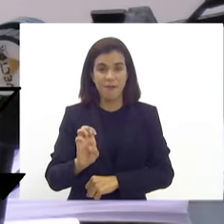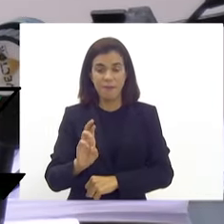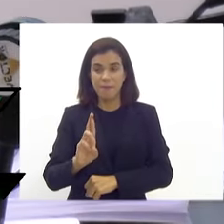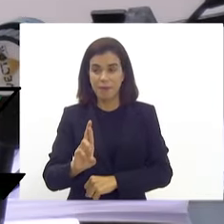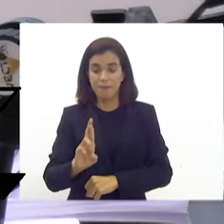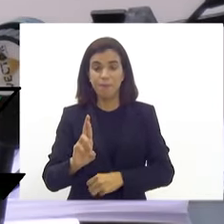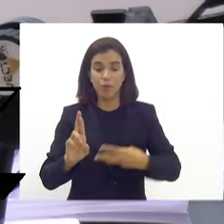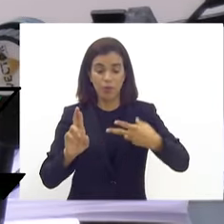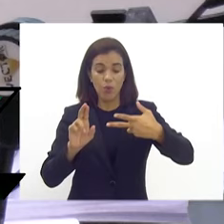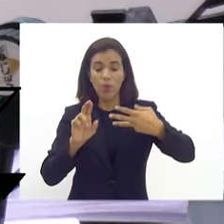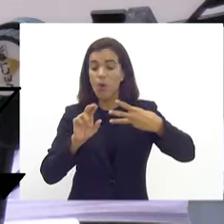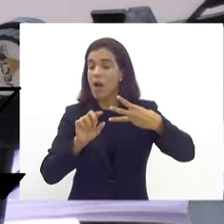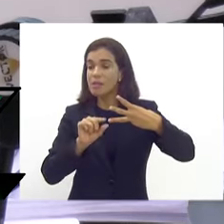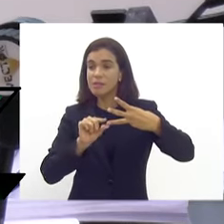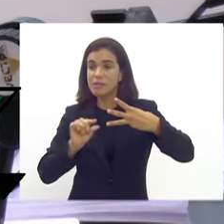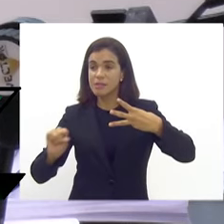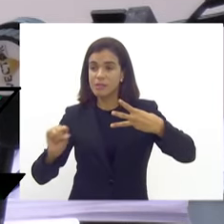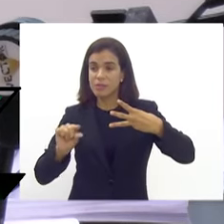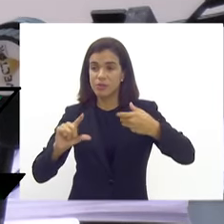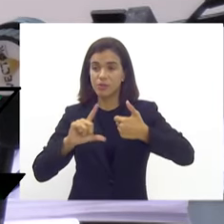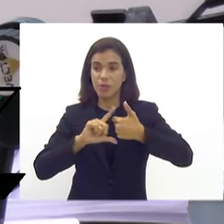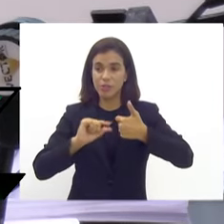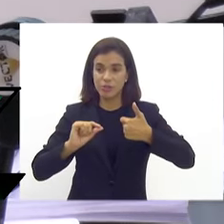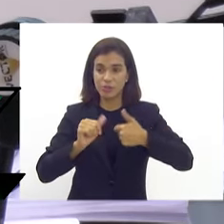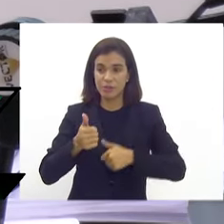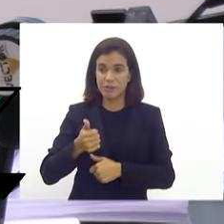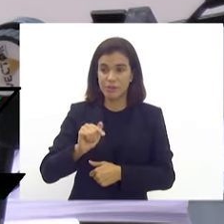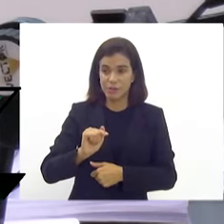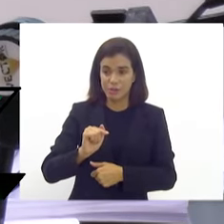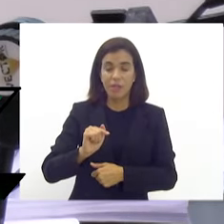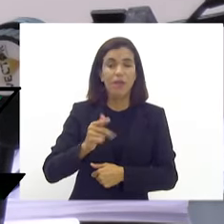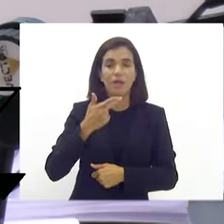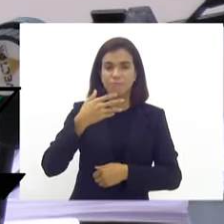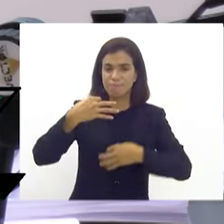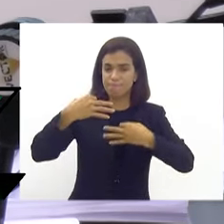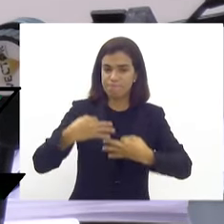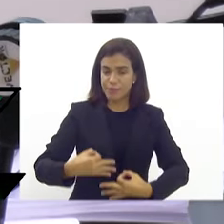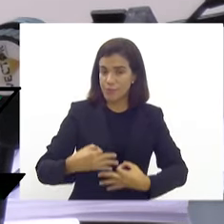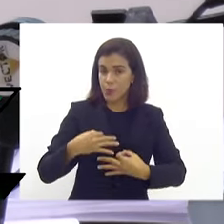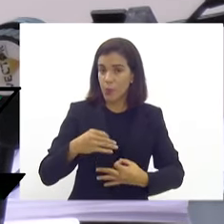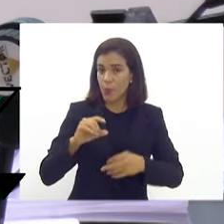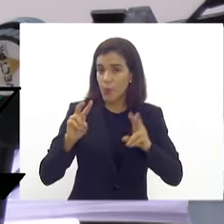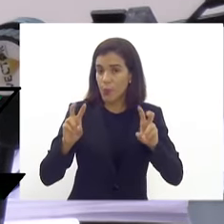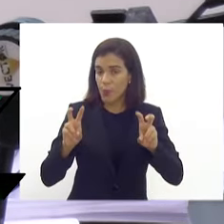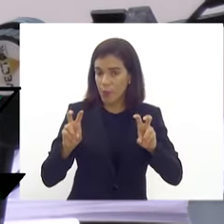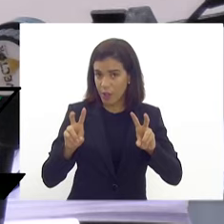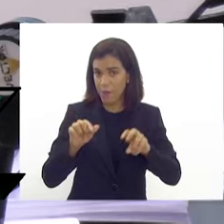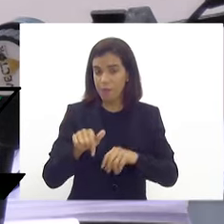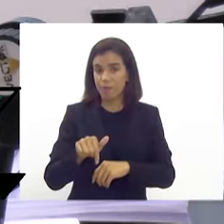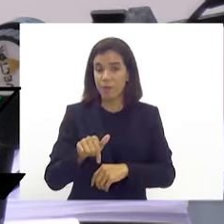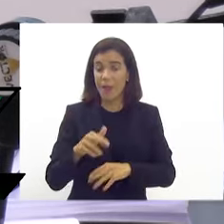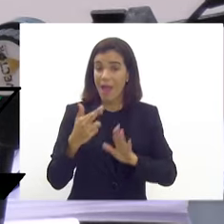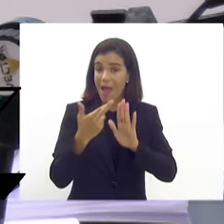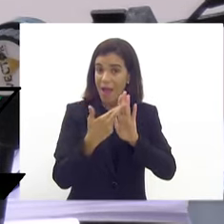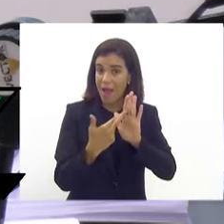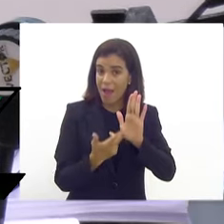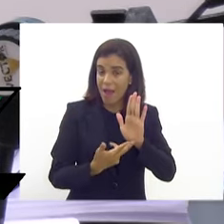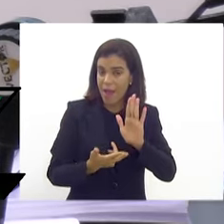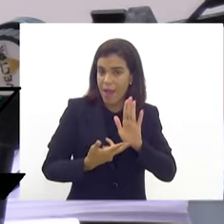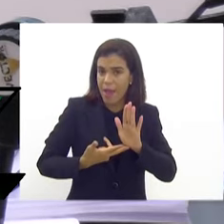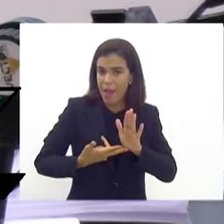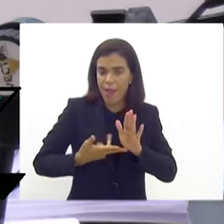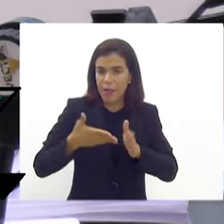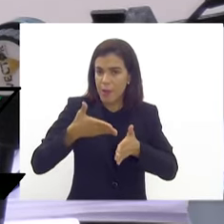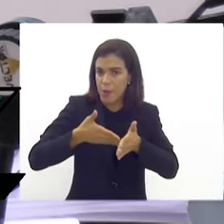parágrafo terceiro do artigo 17 por sua vez afirma expressamente que a regra no capt não impede o